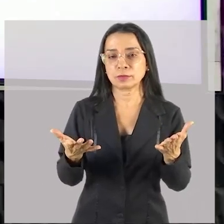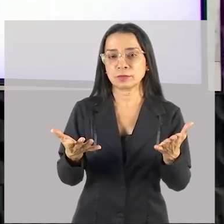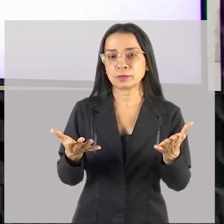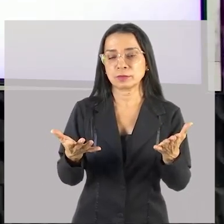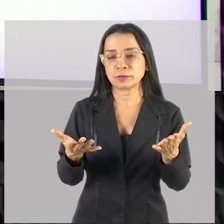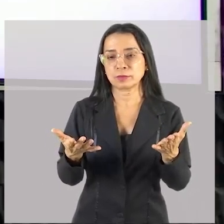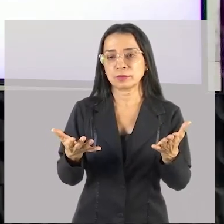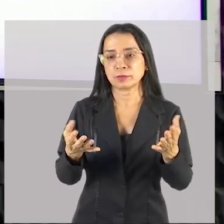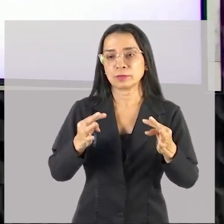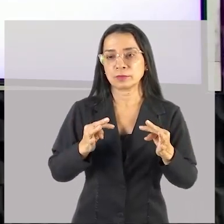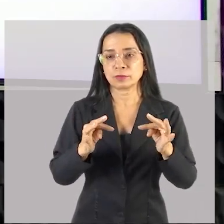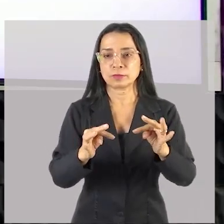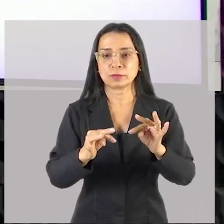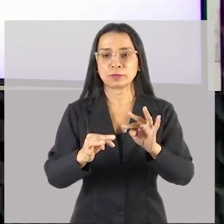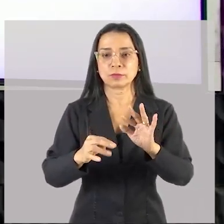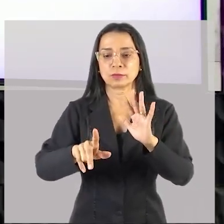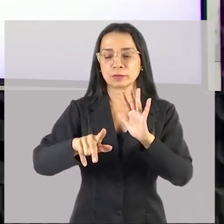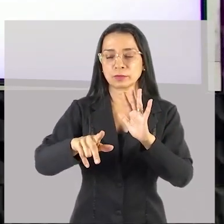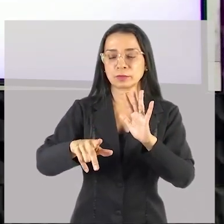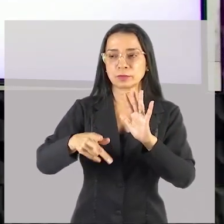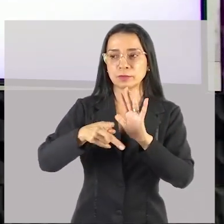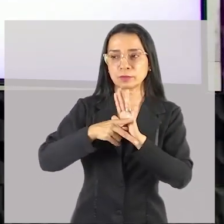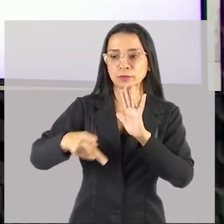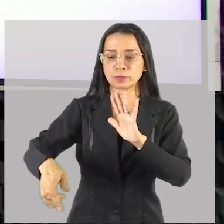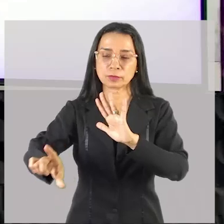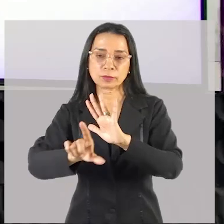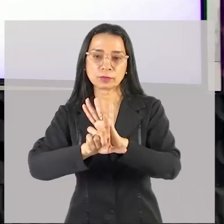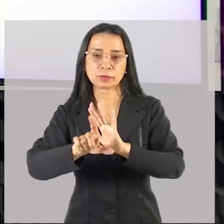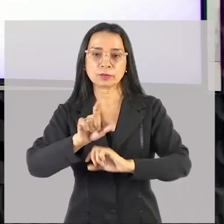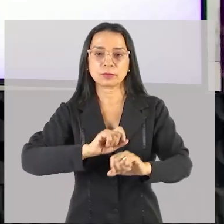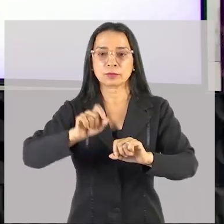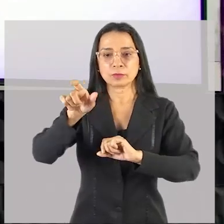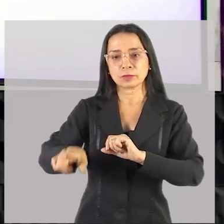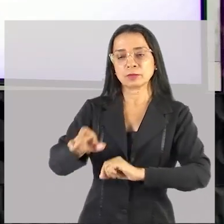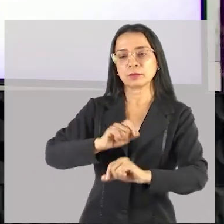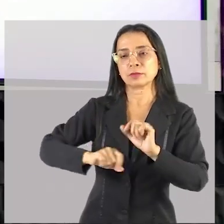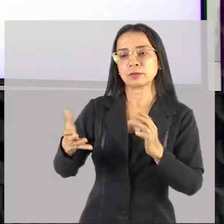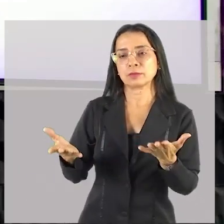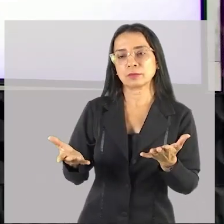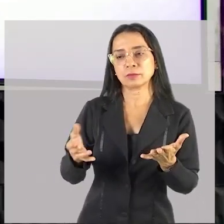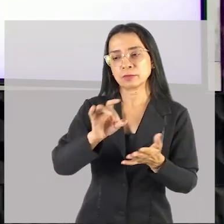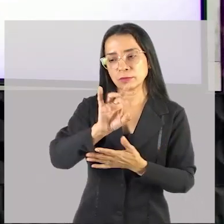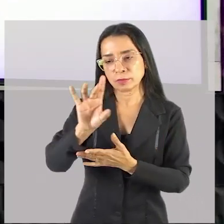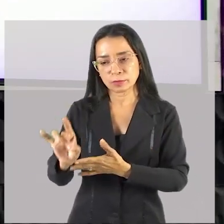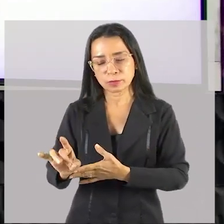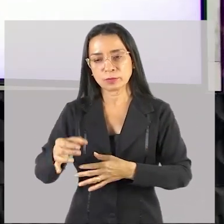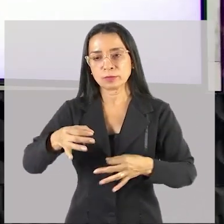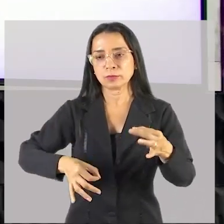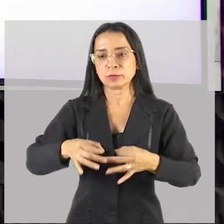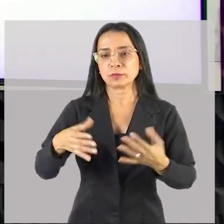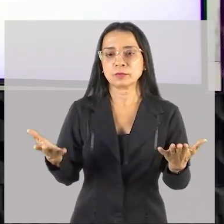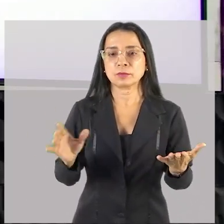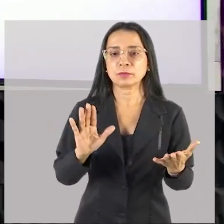de raças inferiores definidas por outras superiores, beleza? Vamos a mais uma questão do